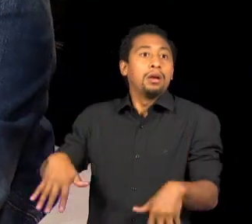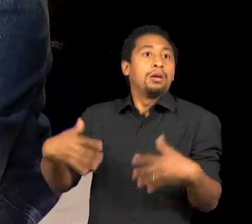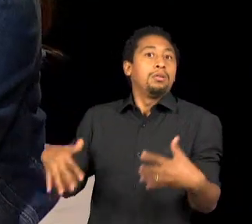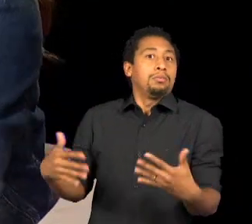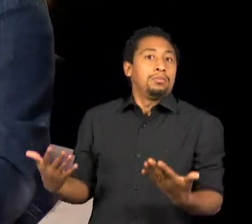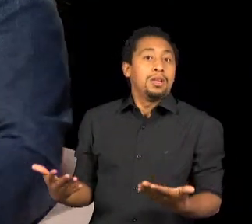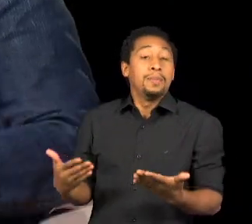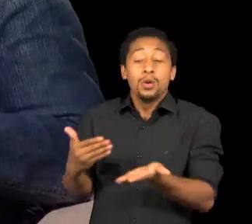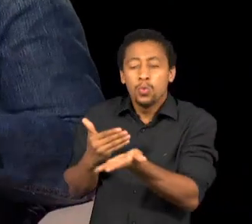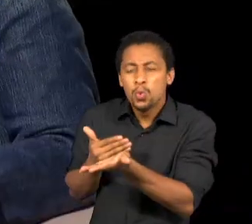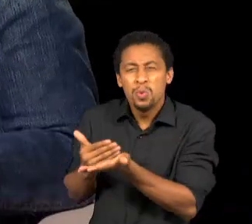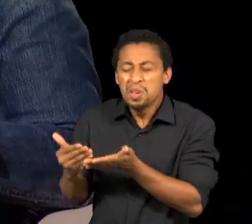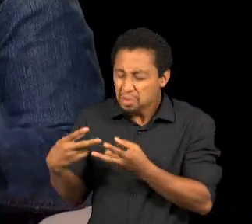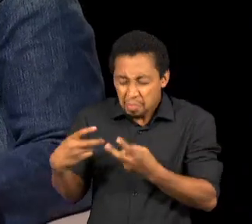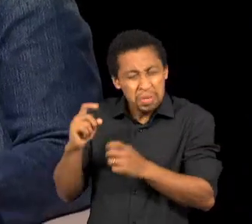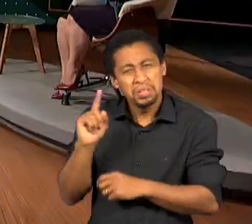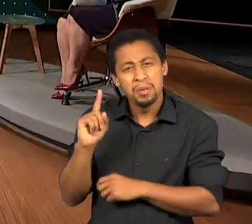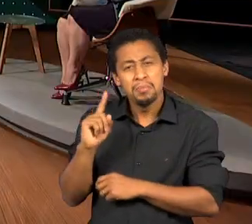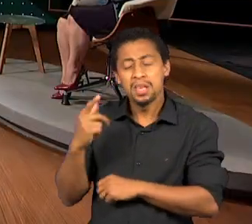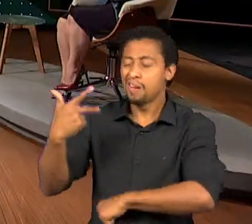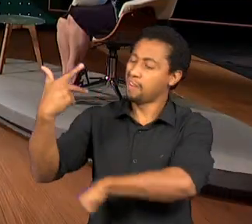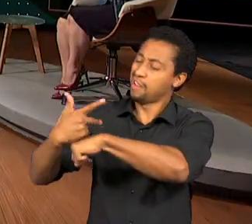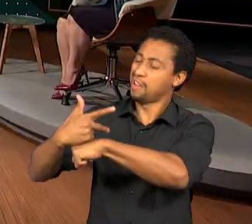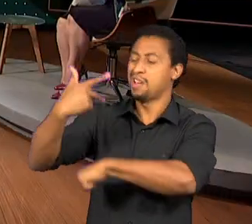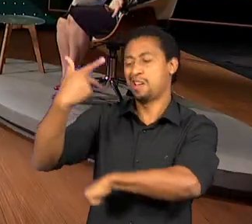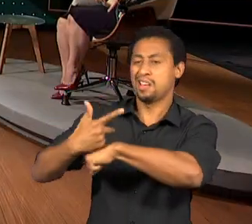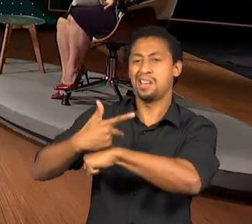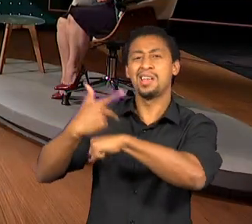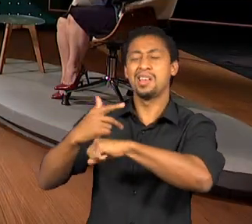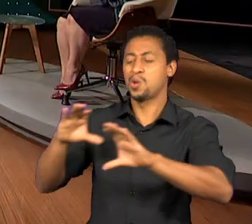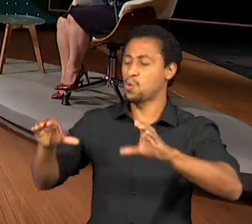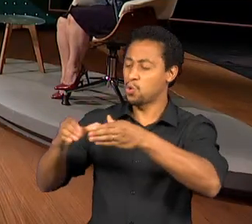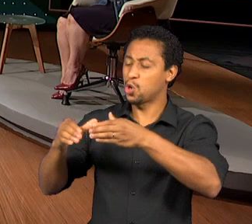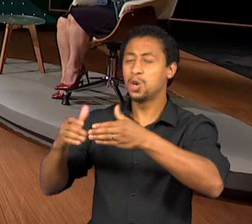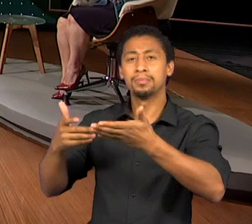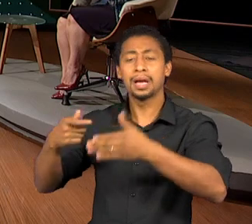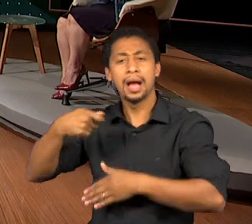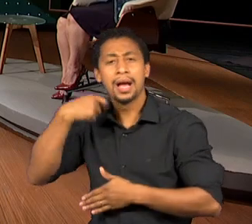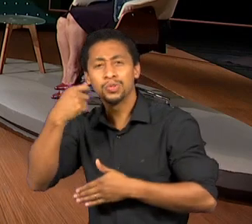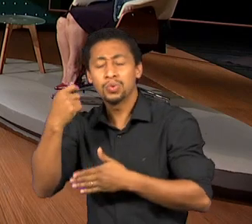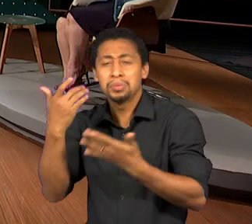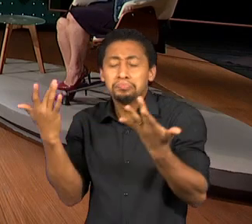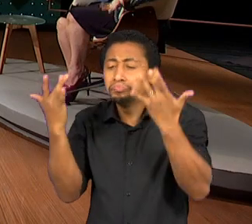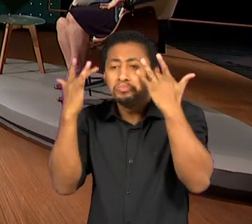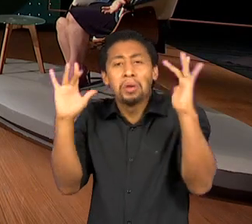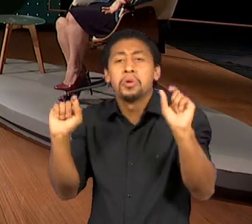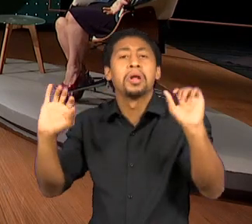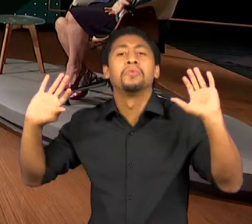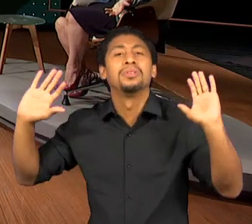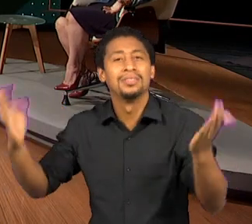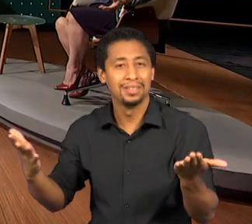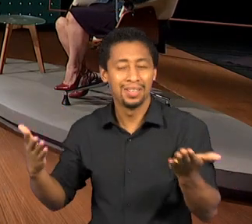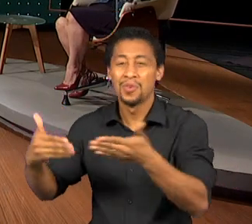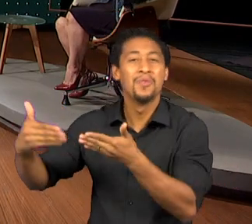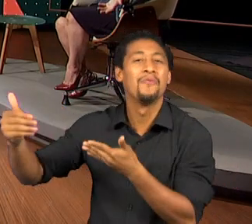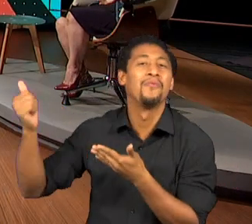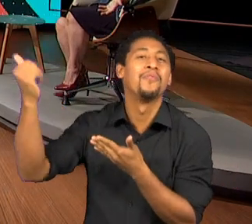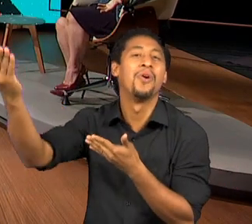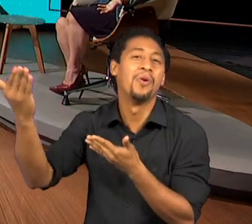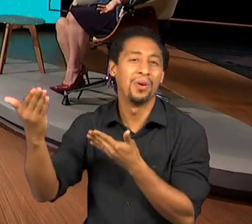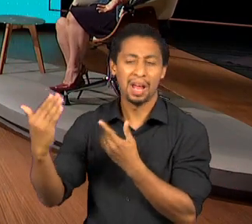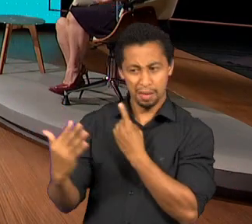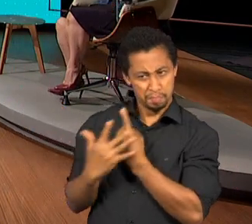momento. Eu gravava muito, ficava no estúdio, ficava com os atores, então eu não tinha essa noção do que era